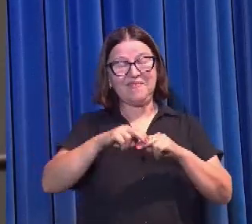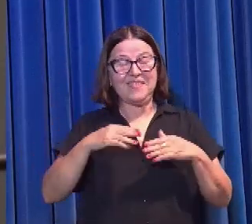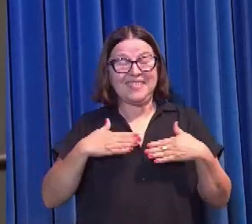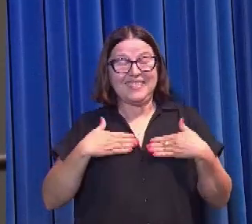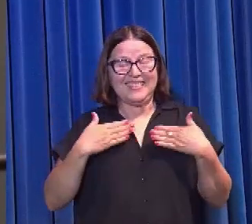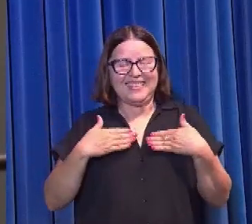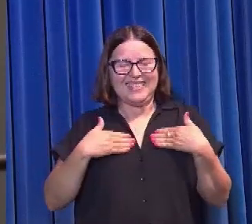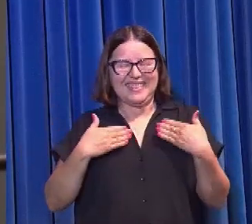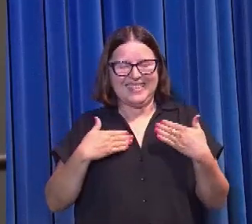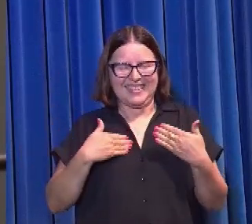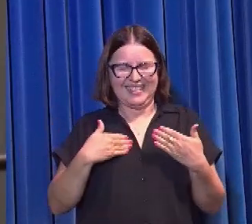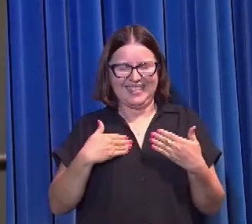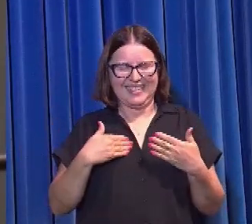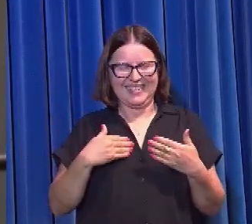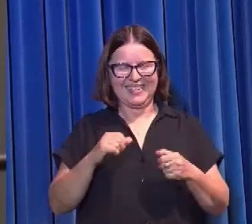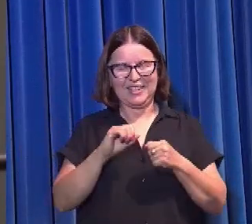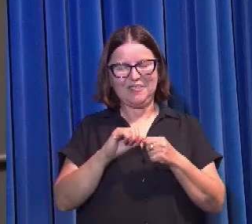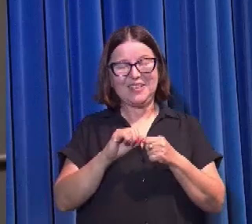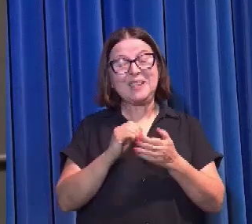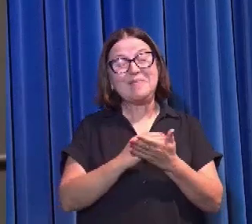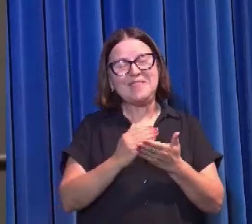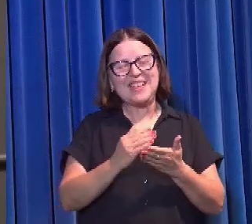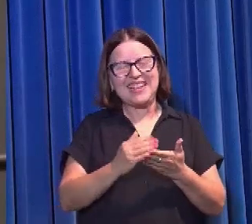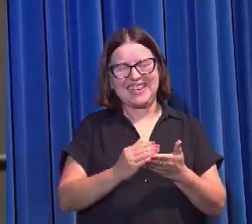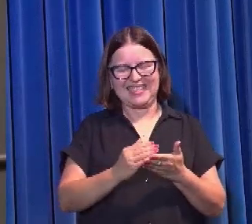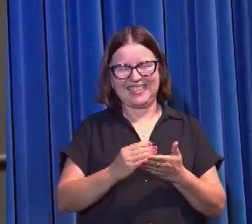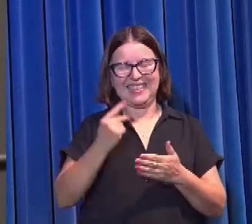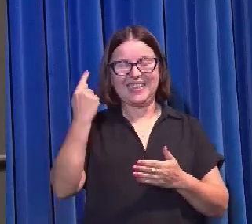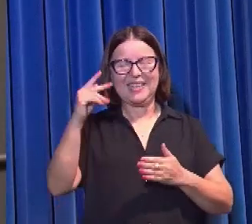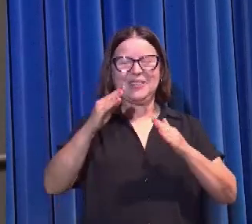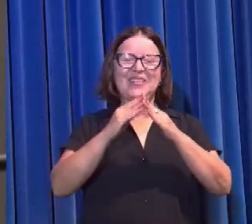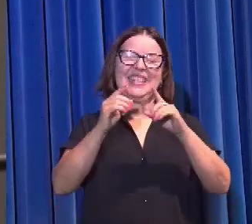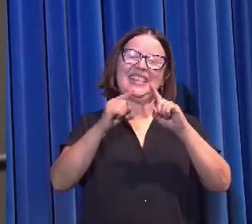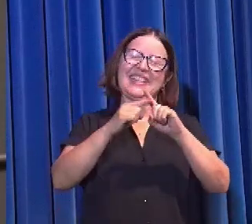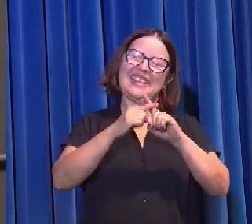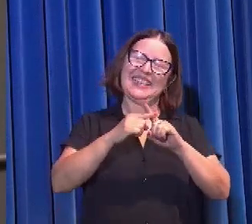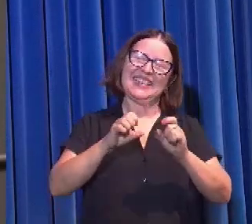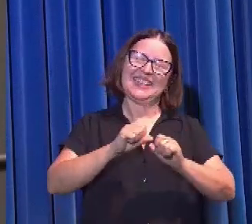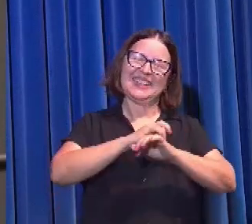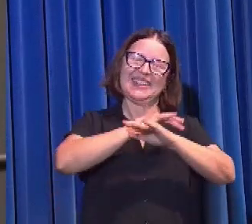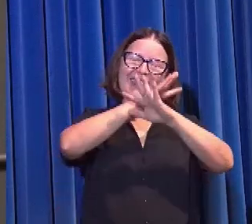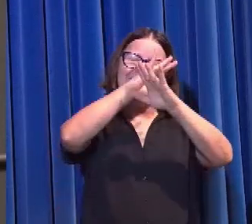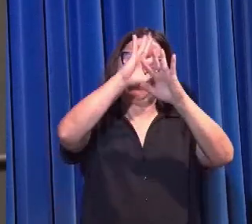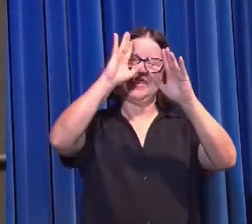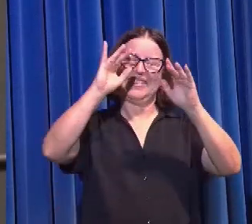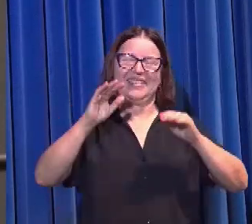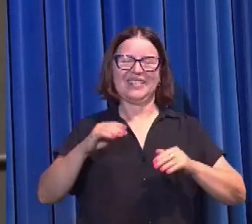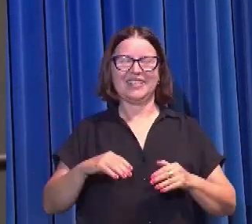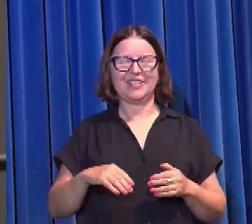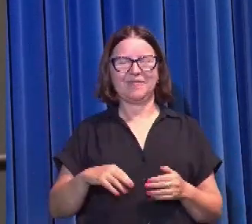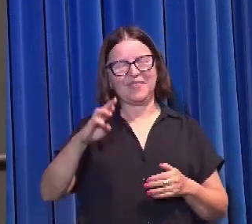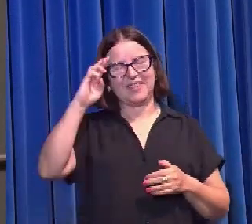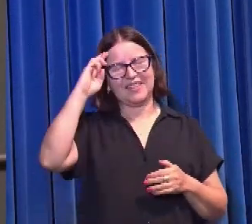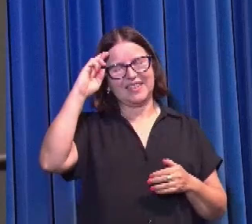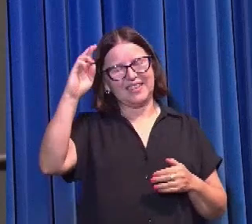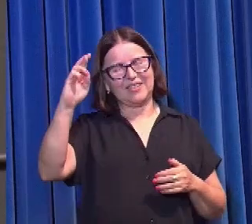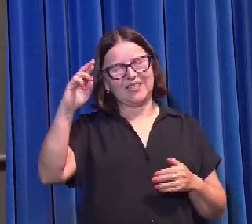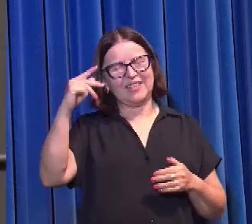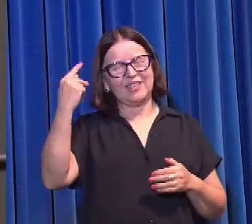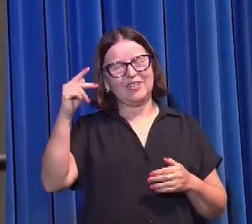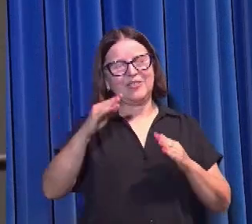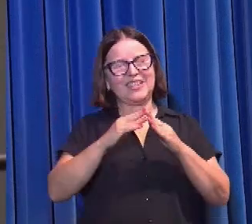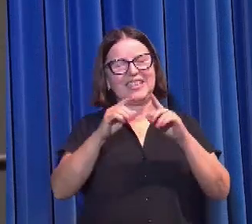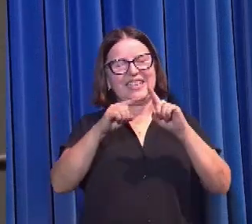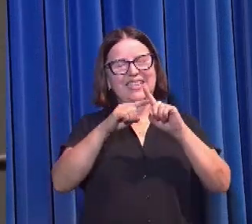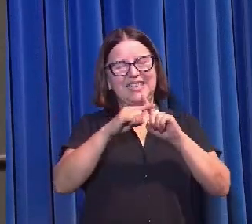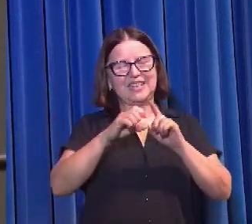privilégio indizível de fazer parte da tua igreja gloriosa. Ó Senhor, a tua igreja, ela é